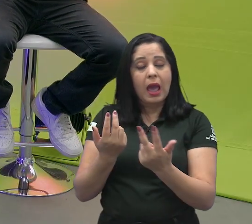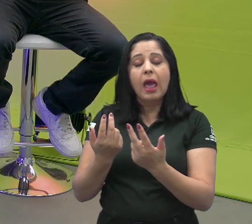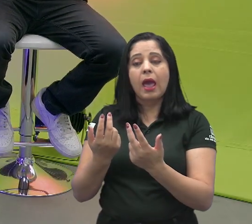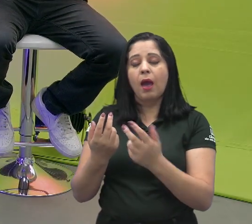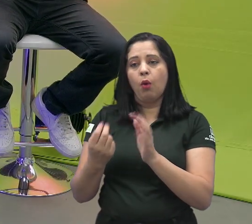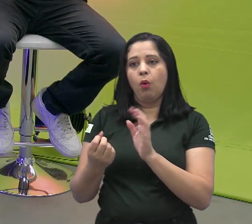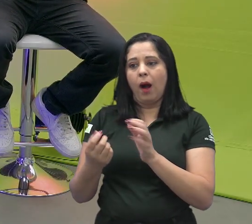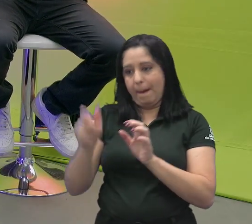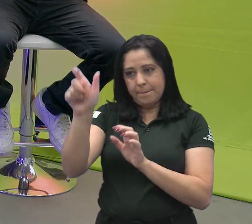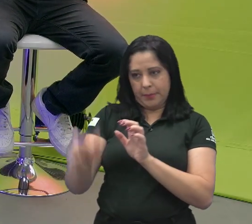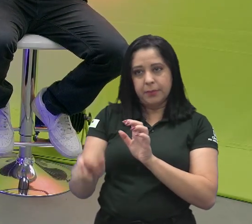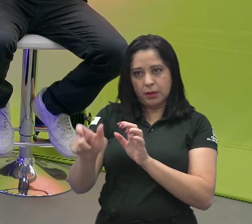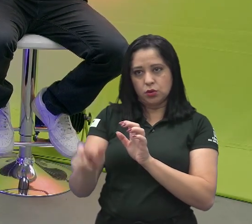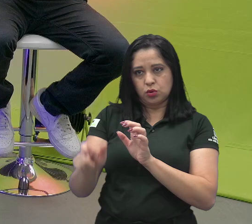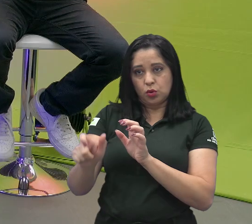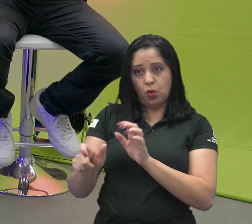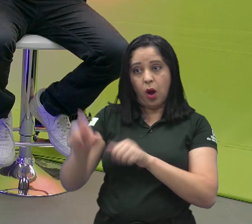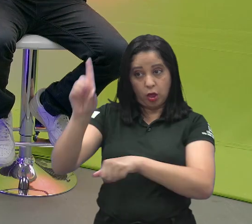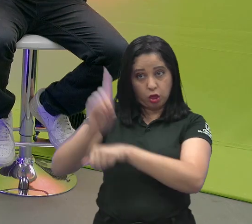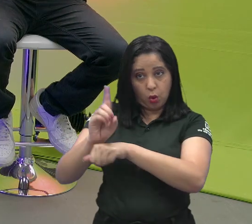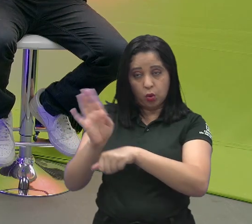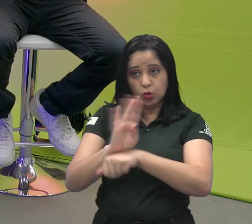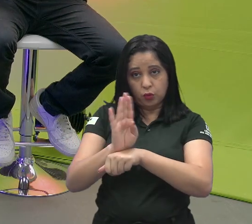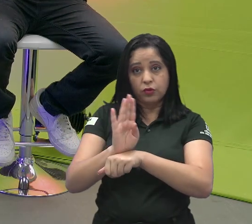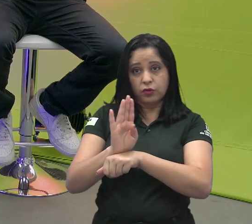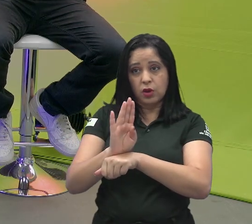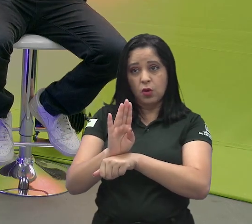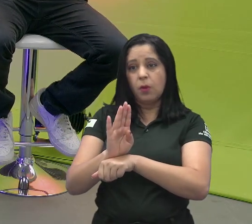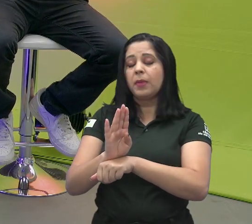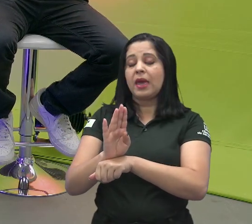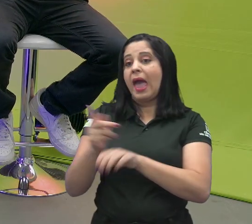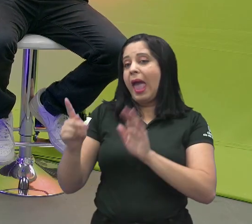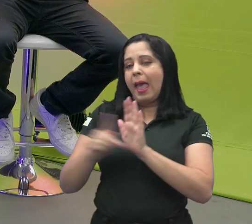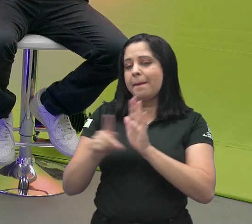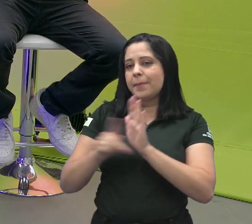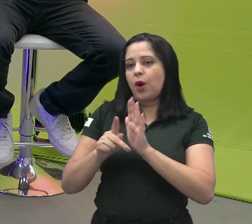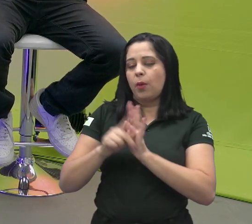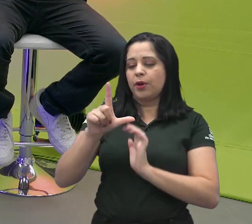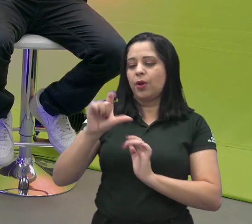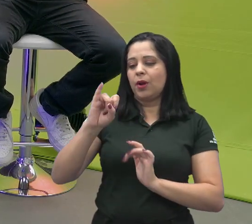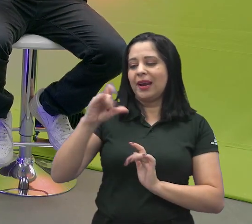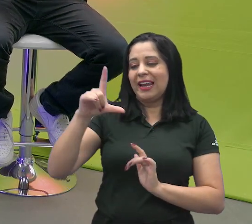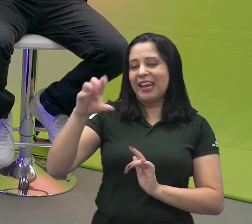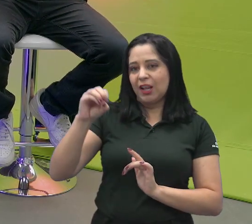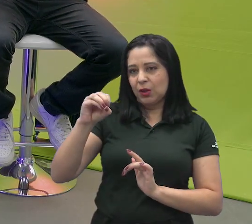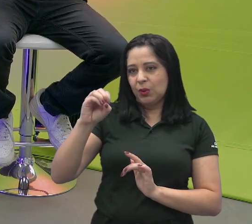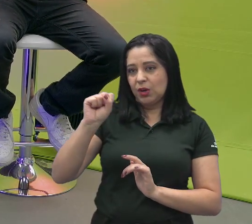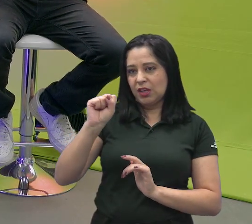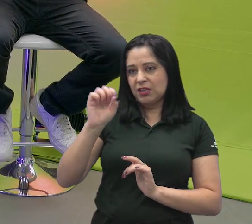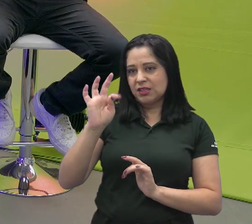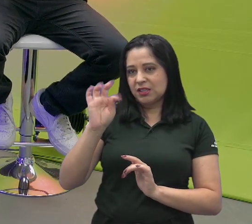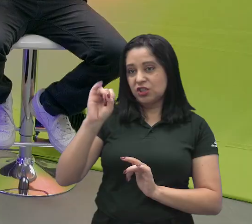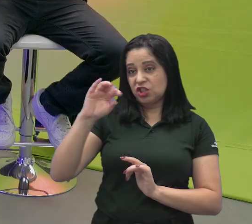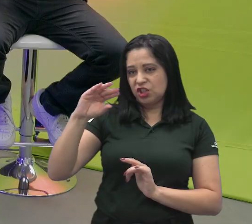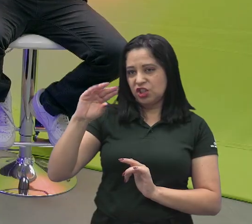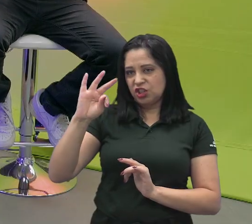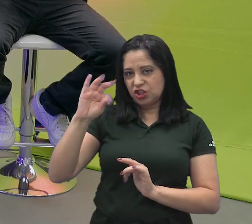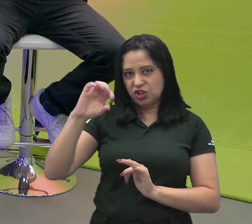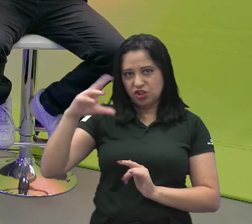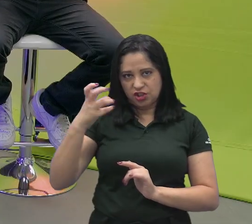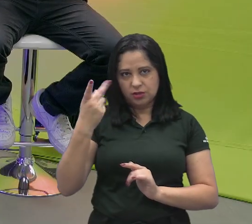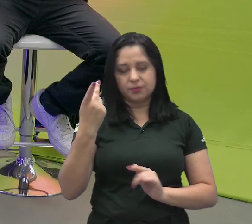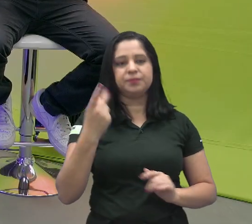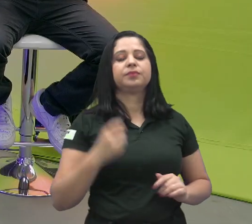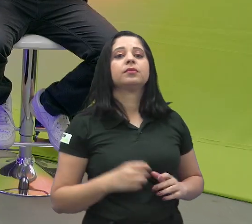todo mundo. Agora teve um remake, né, com live action. Então, quem gostou do Lilo e Stitch é provável que também goste de Robô Selvagem. Eu vou te falar que